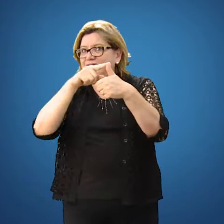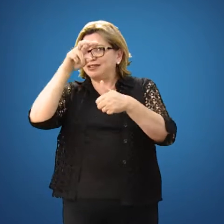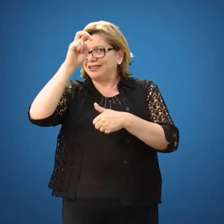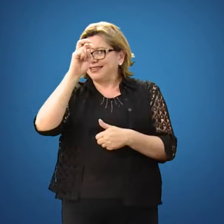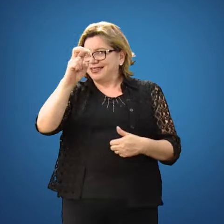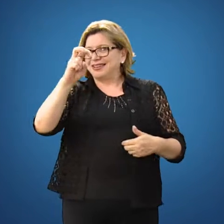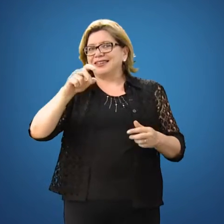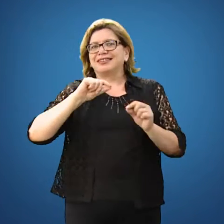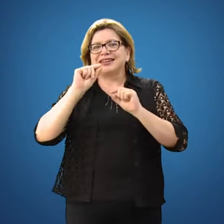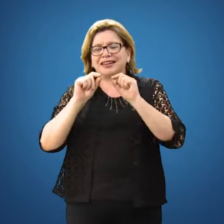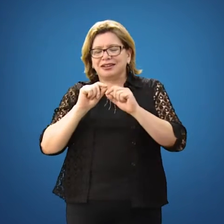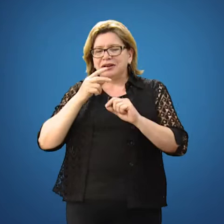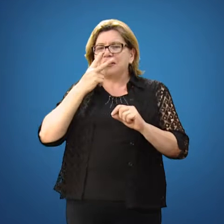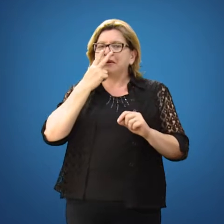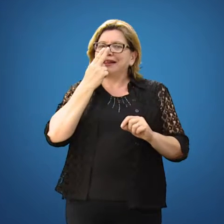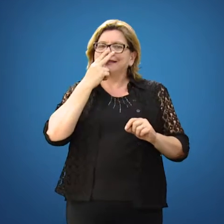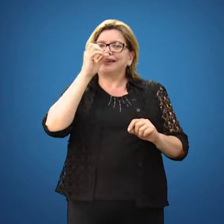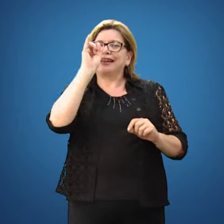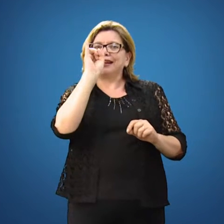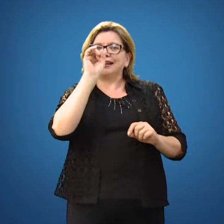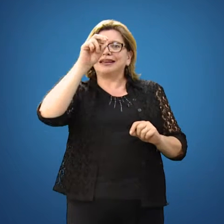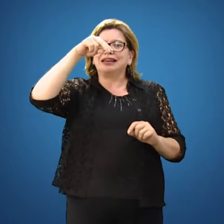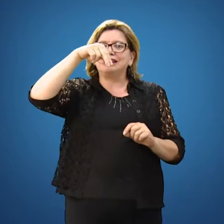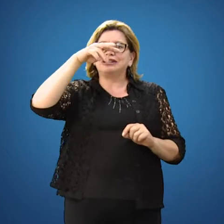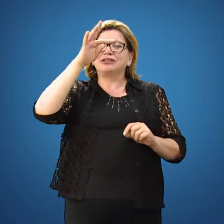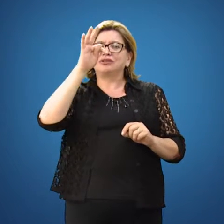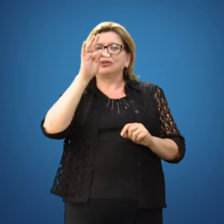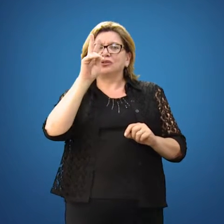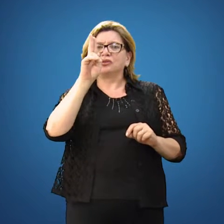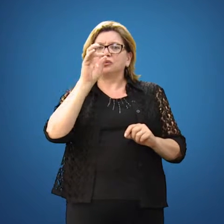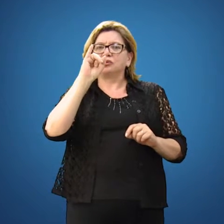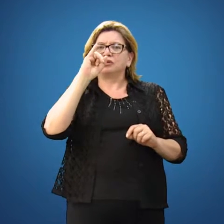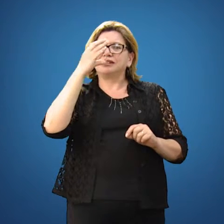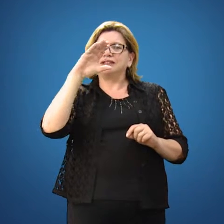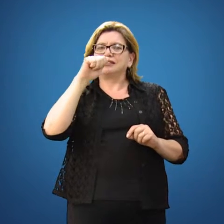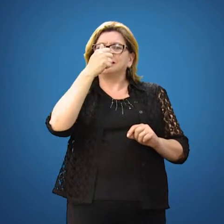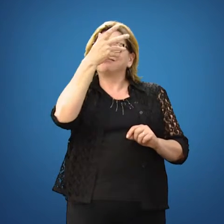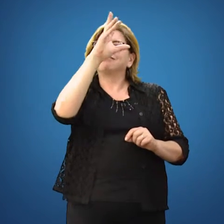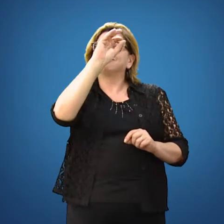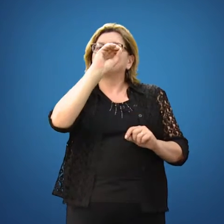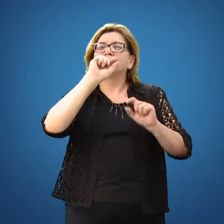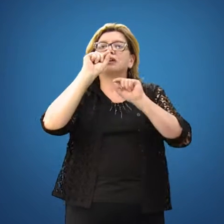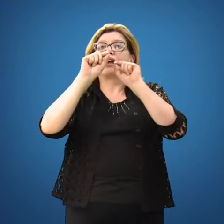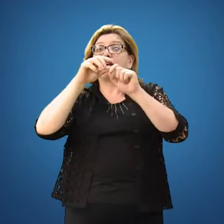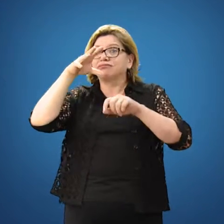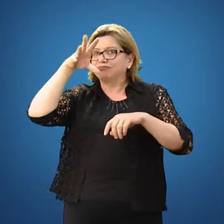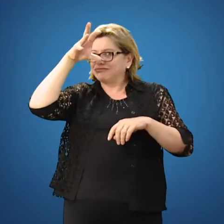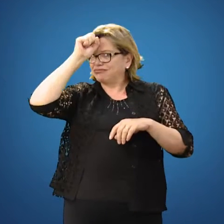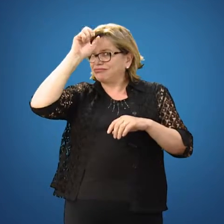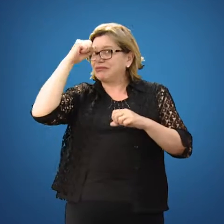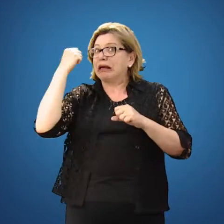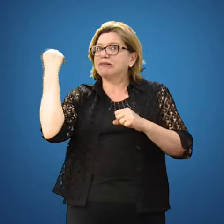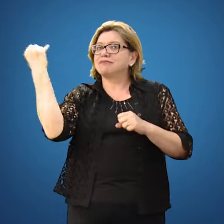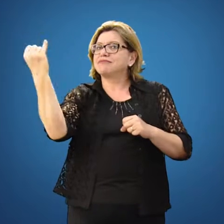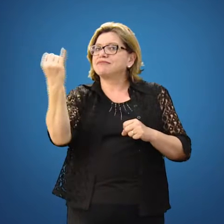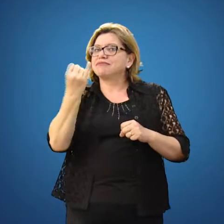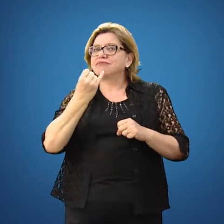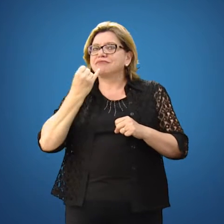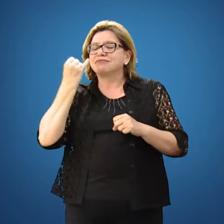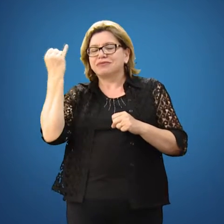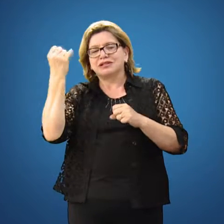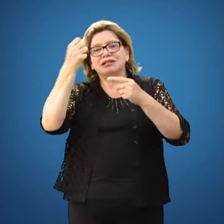a intuição. Na verdade, são aprendizados fundamentais, né? Então, uma